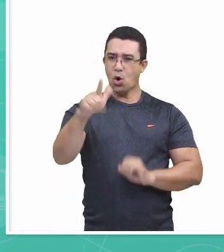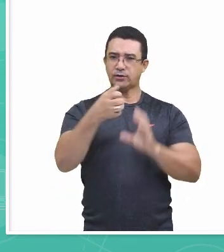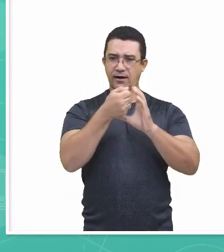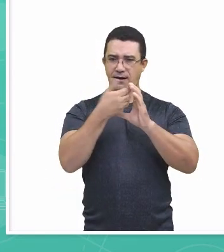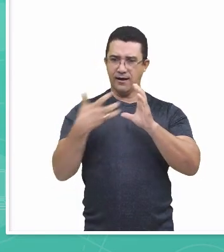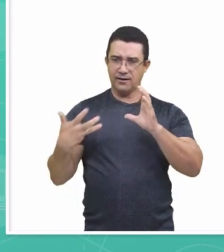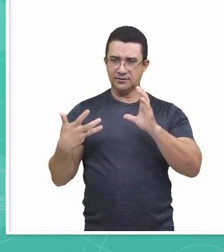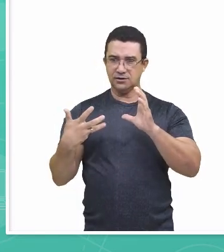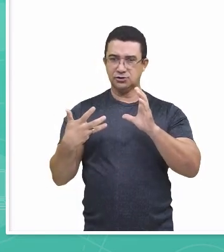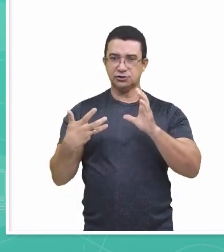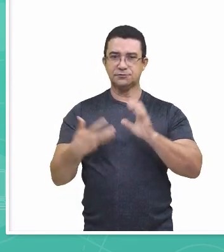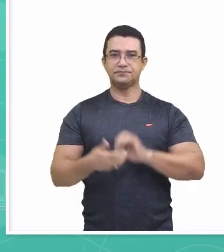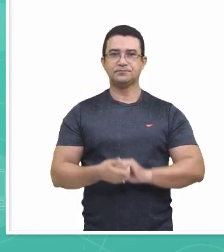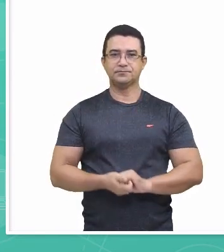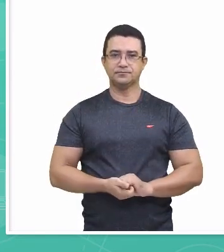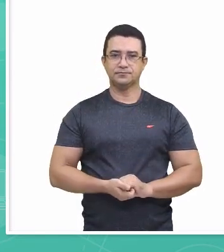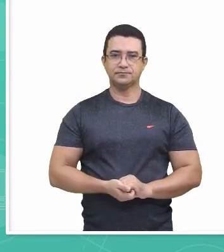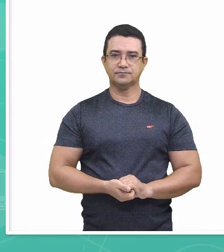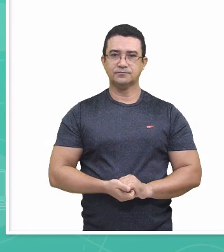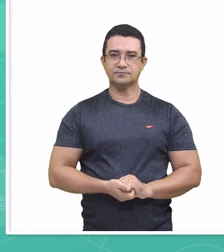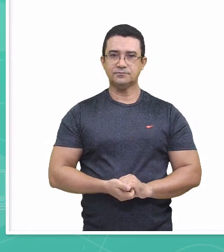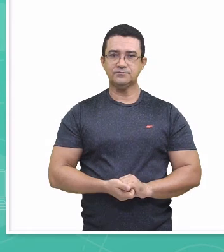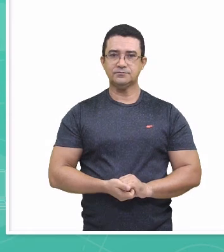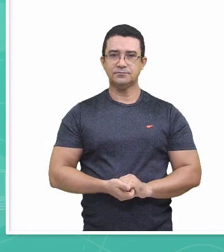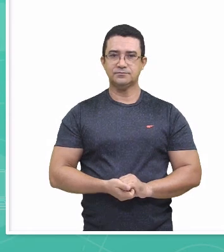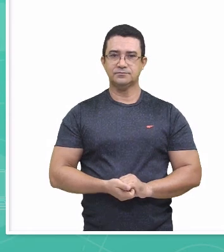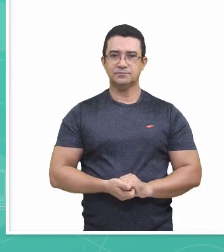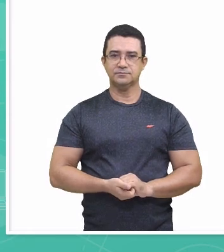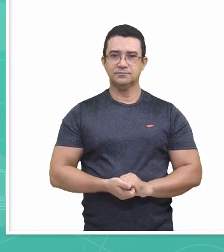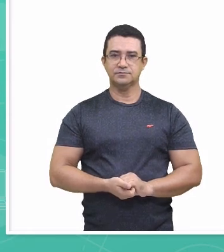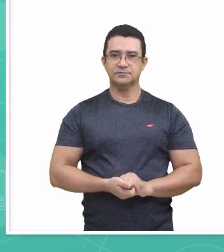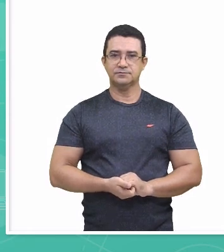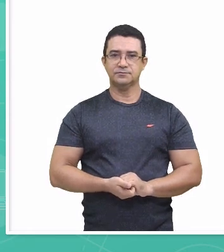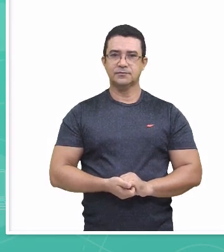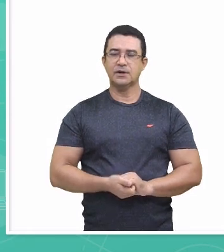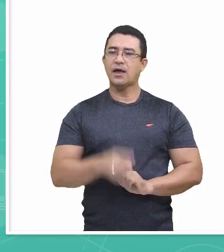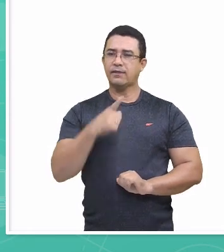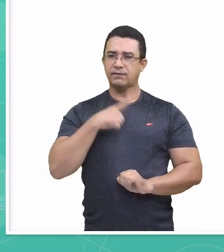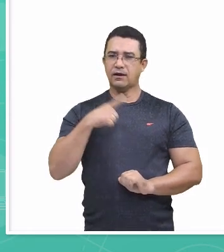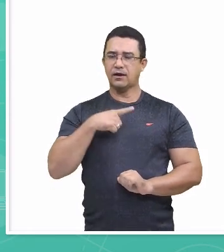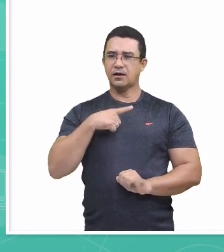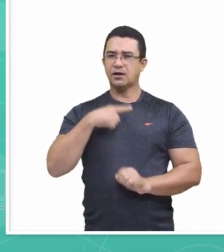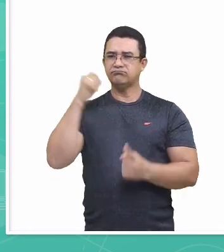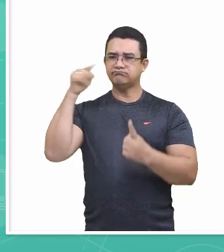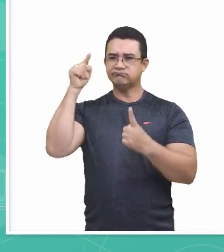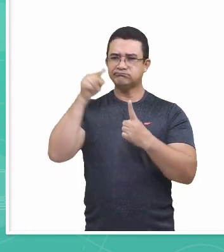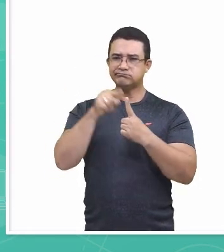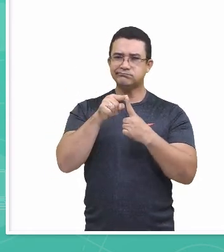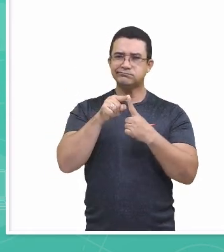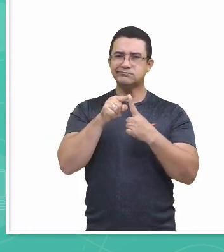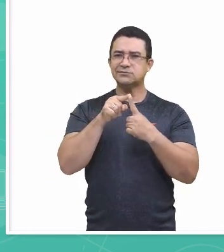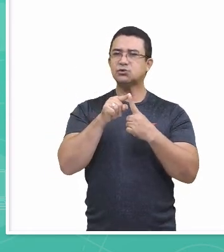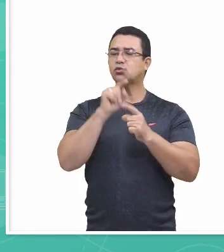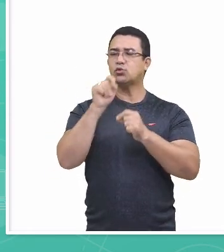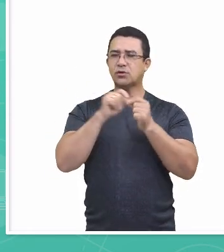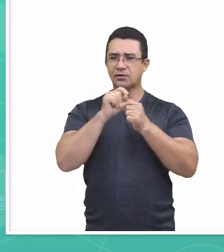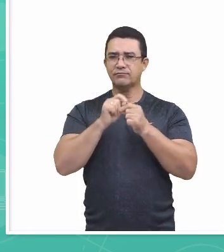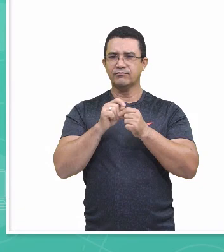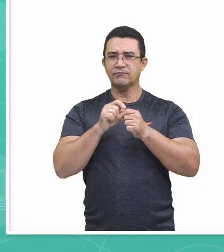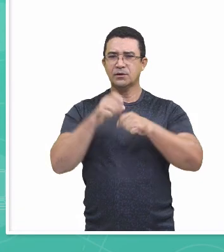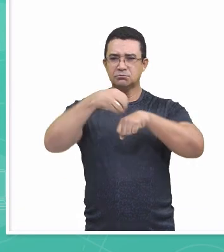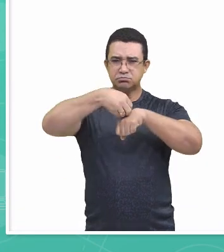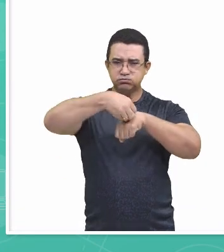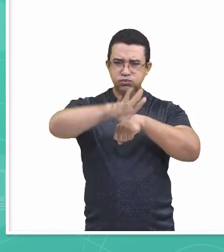características, retornando para as características, olha só. Ele tem a intenção de produzir diferentes efeitos de